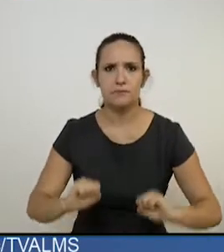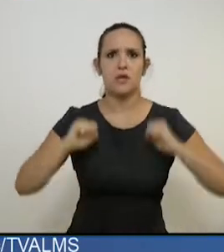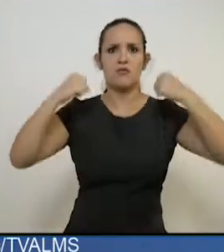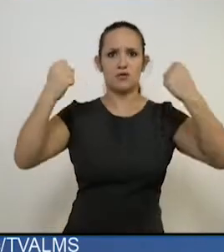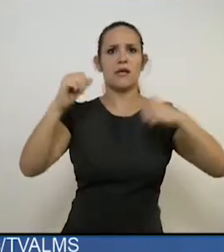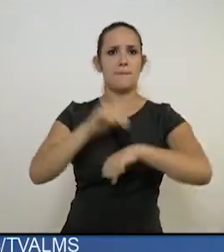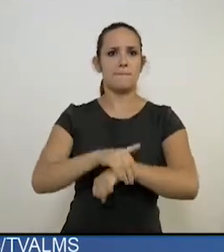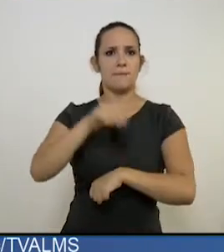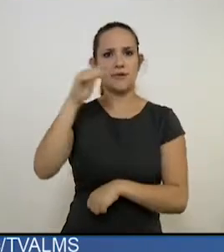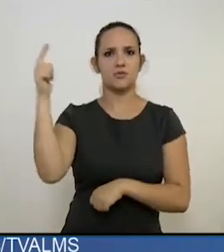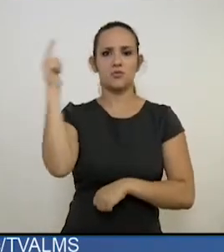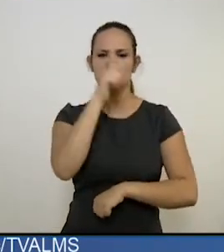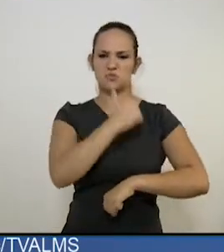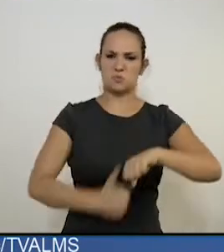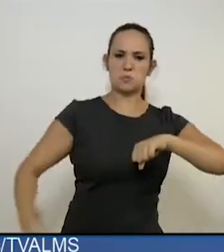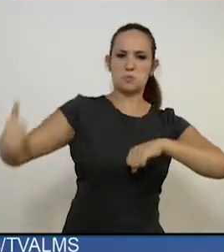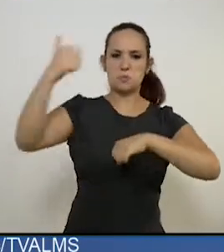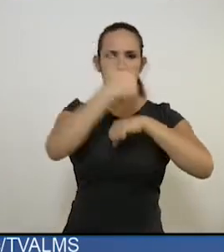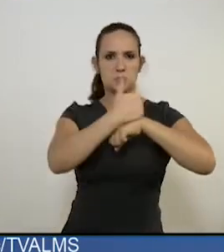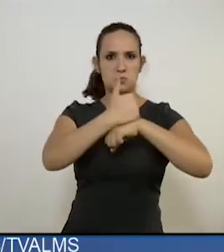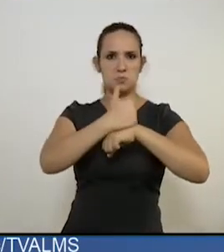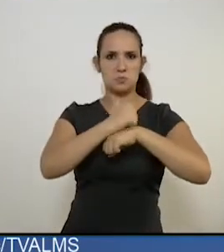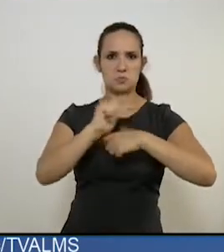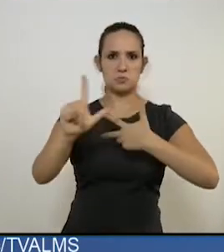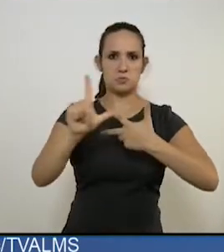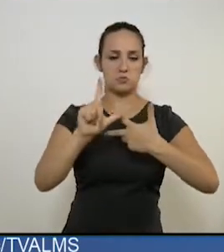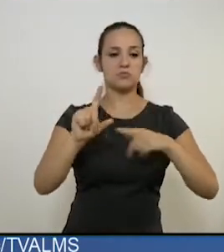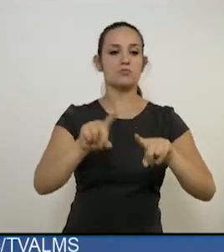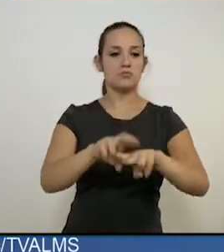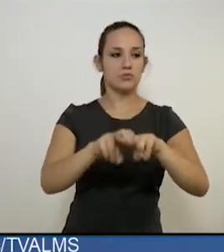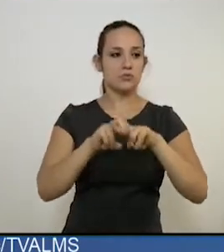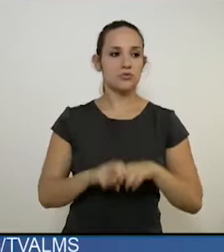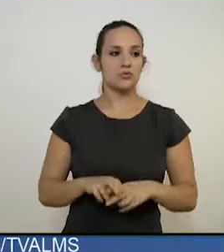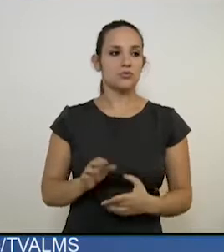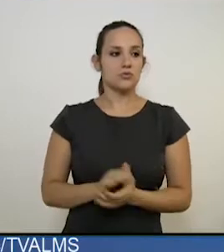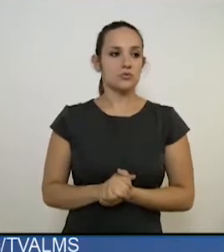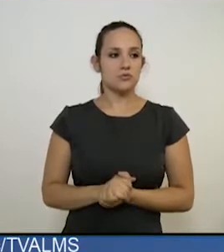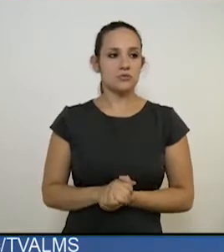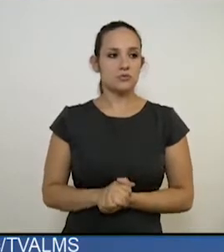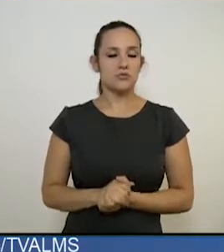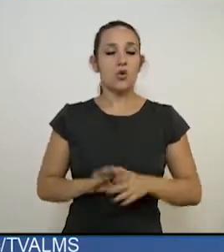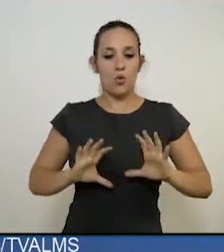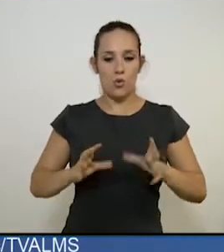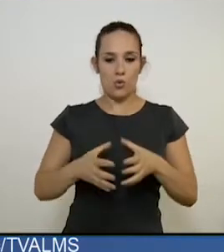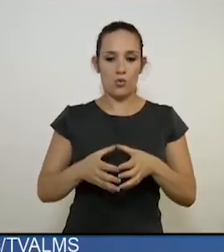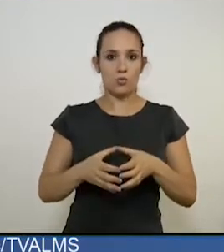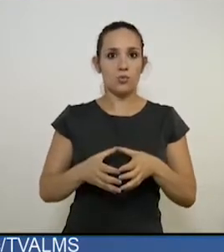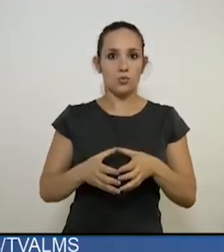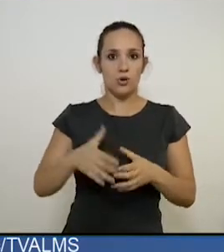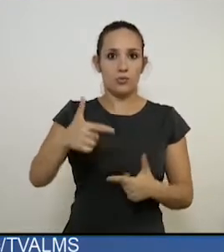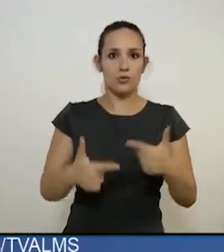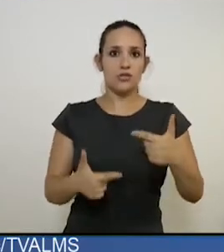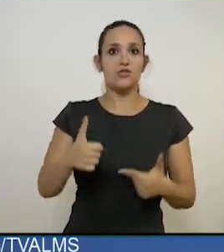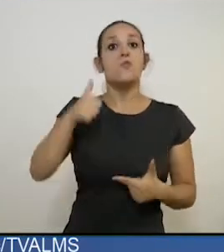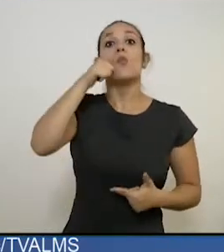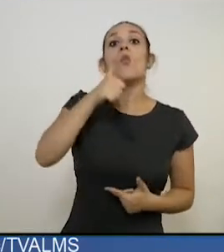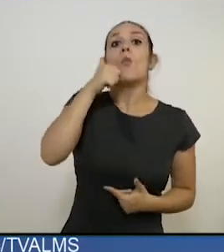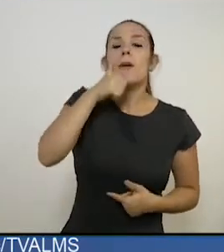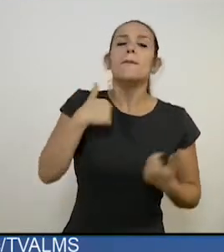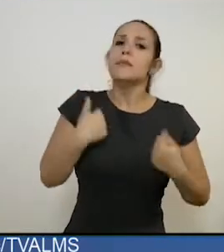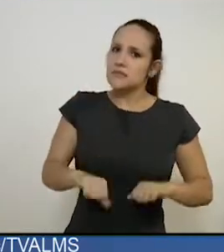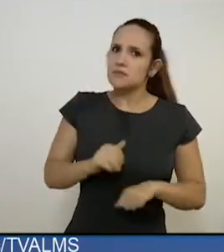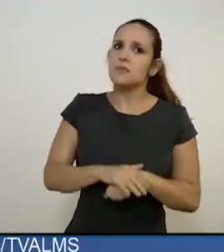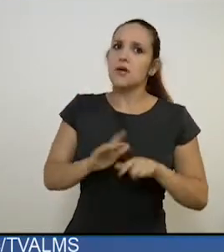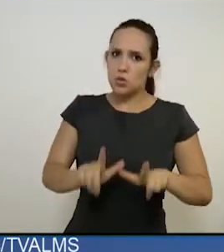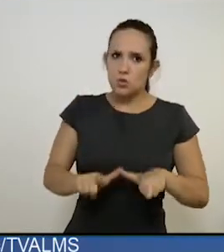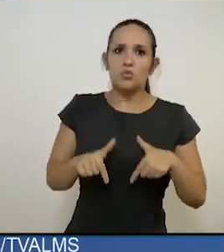ganhar destaque na atividade parlamentar. Por isso, a formação política feminina é essencial para que as